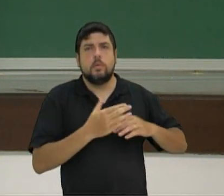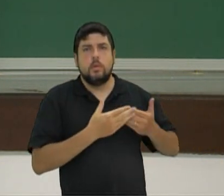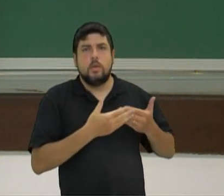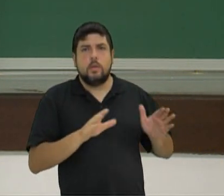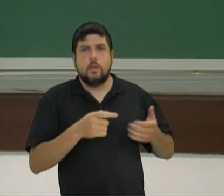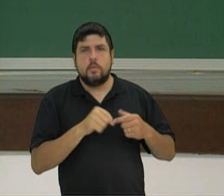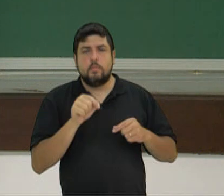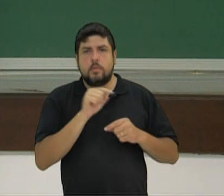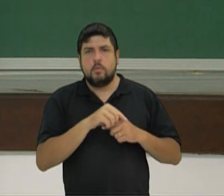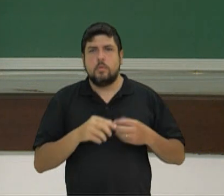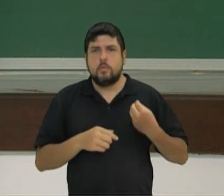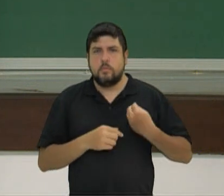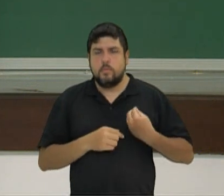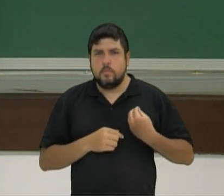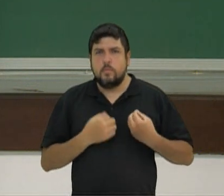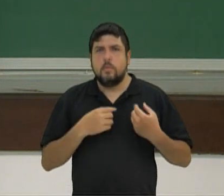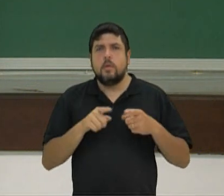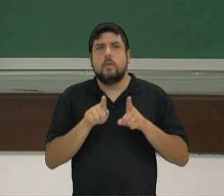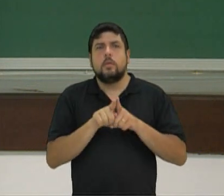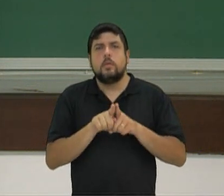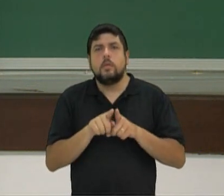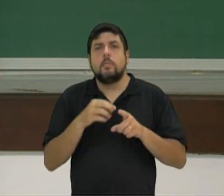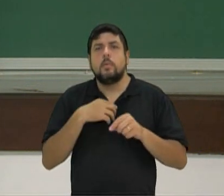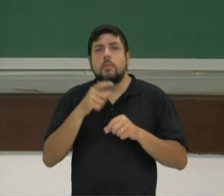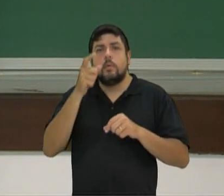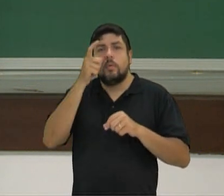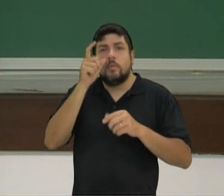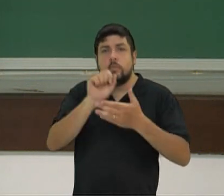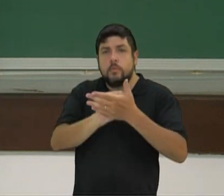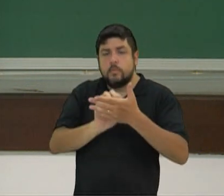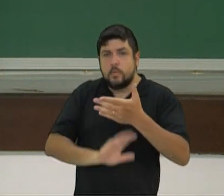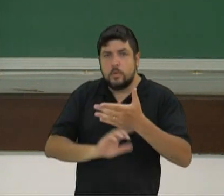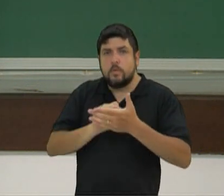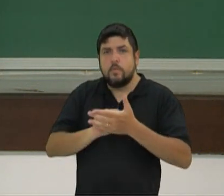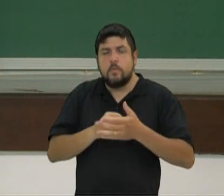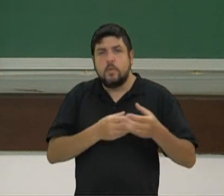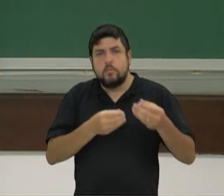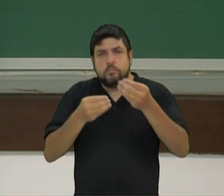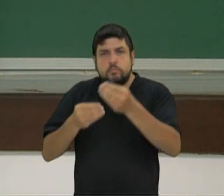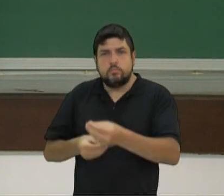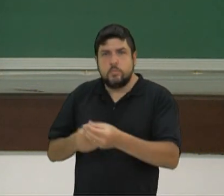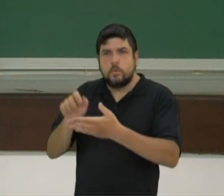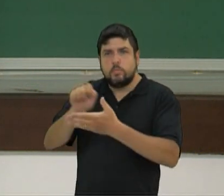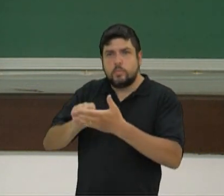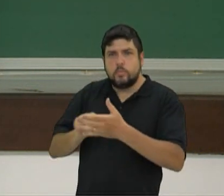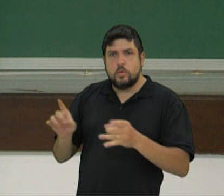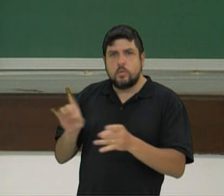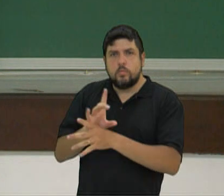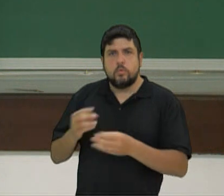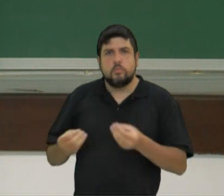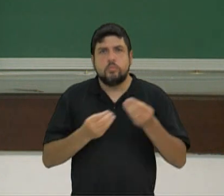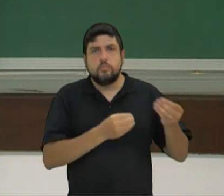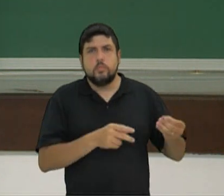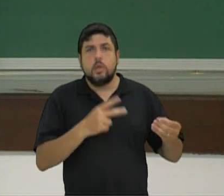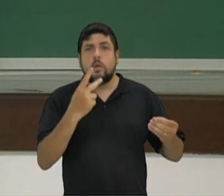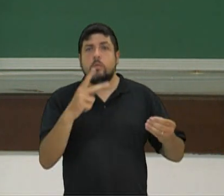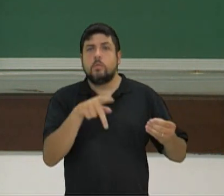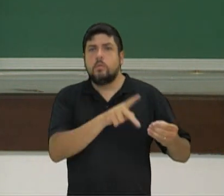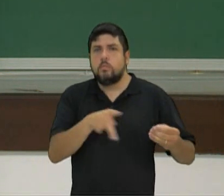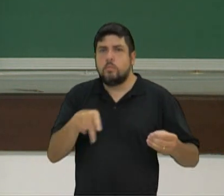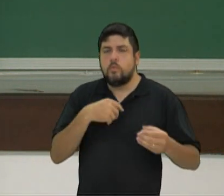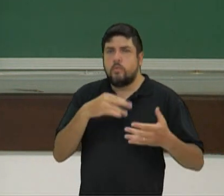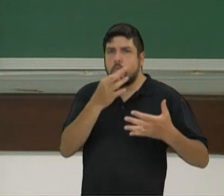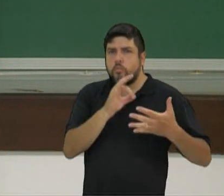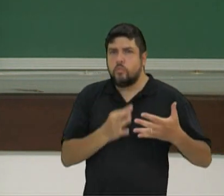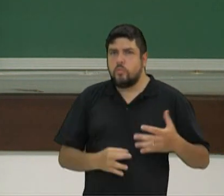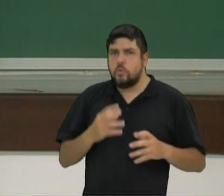ainda ir lá, retirar as atividades, fazer certinho, entregar para o seu professor, para ele fazer a correção, atribuindo